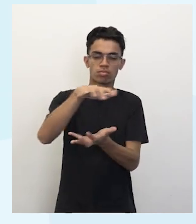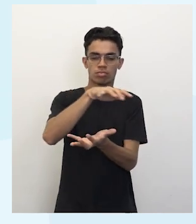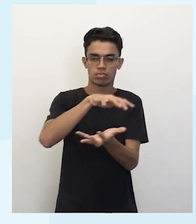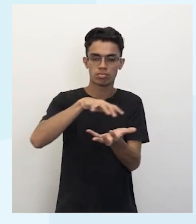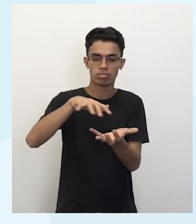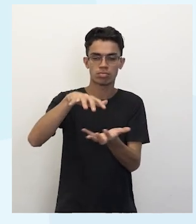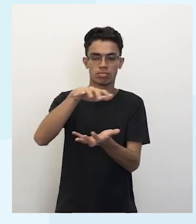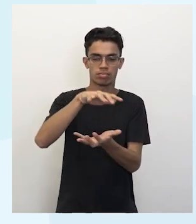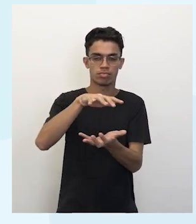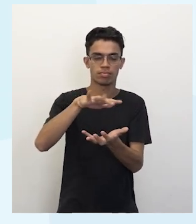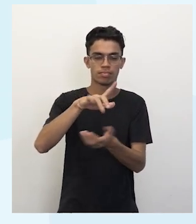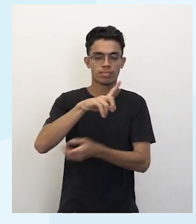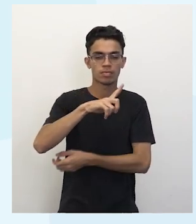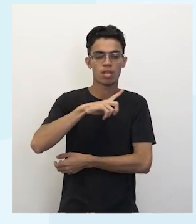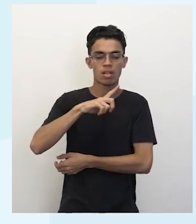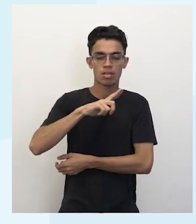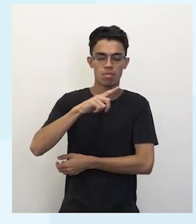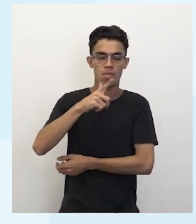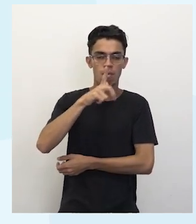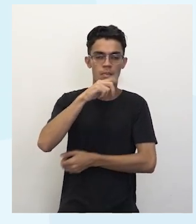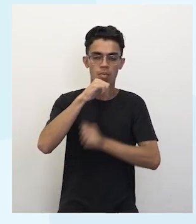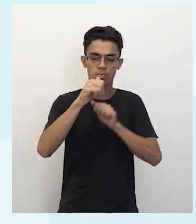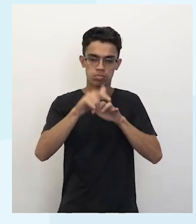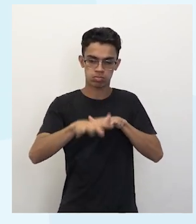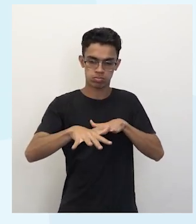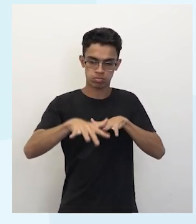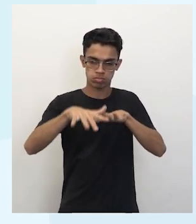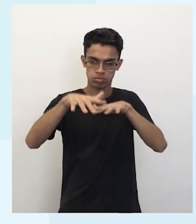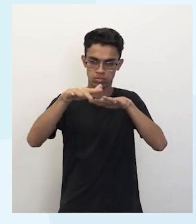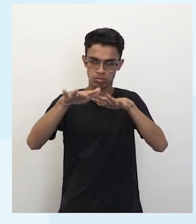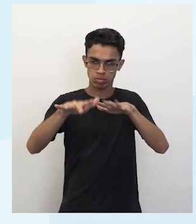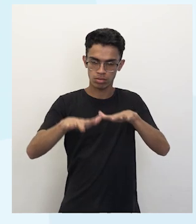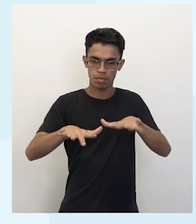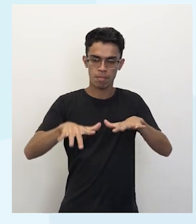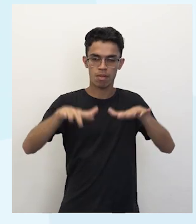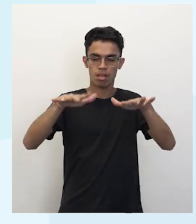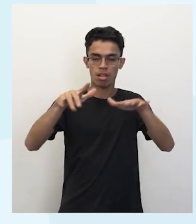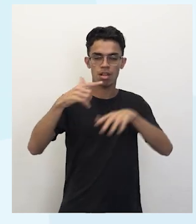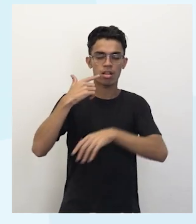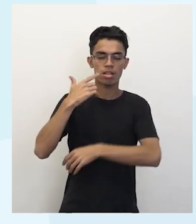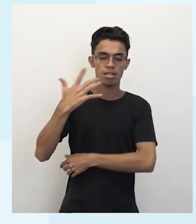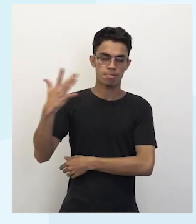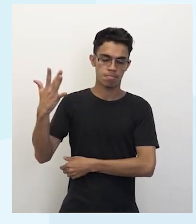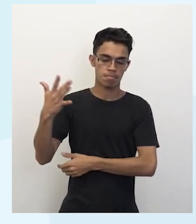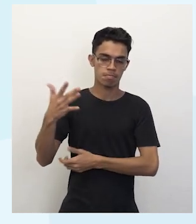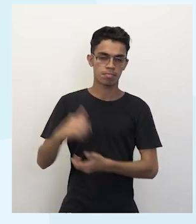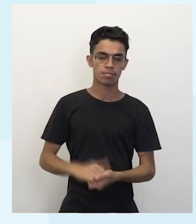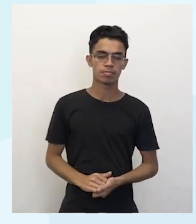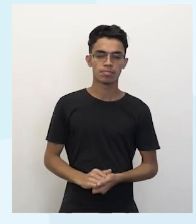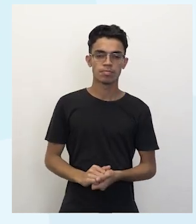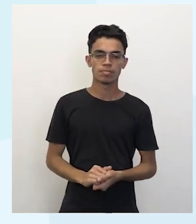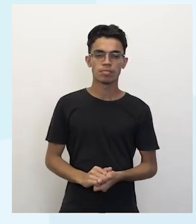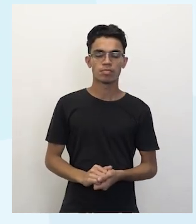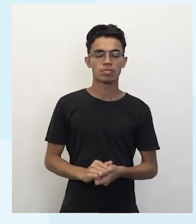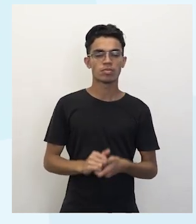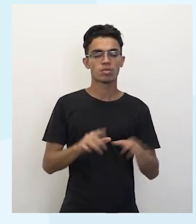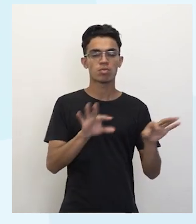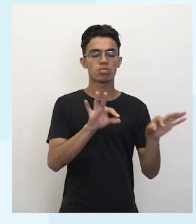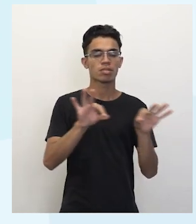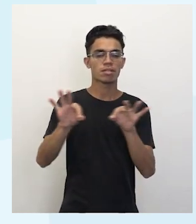E quando a gente tem essas planícies alagadas assim, né, que fica um tempão alagado, e aí depois tem um momento